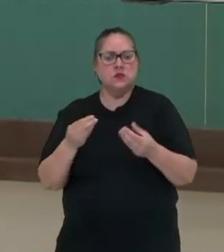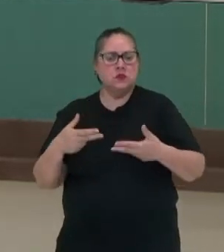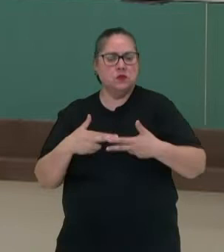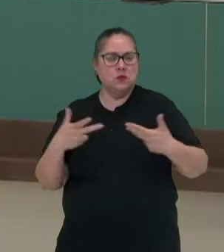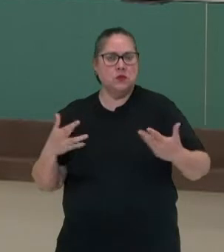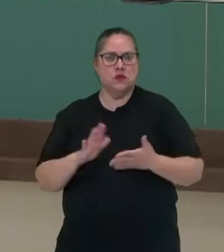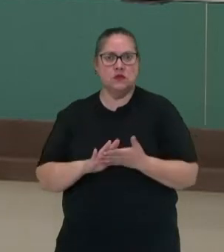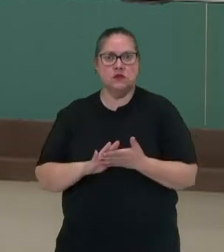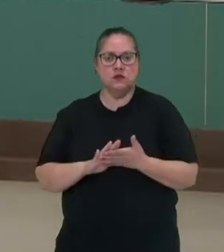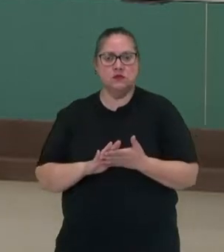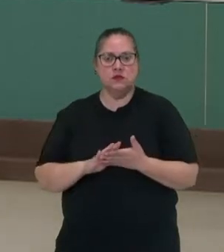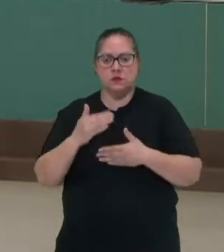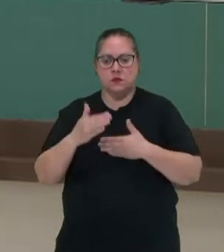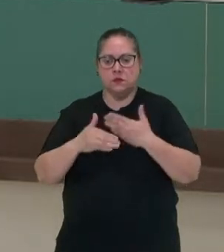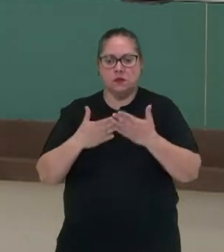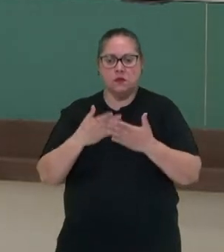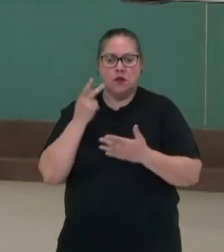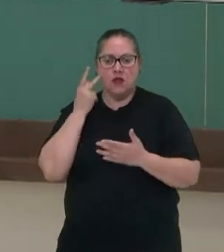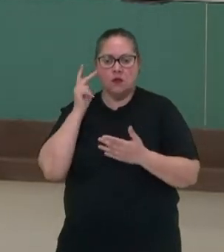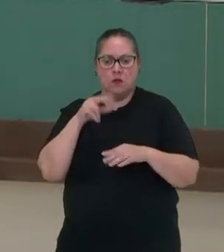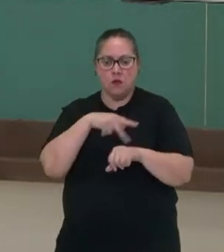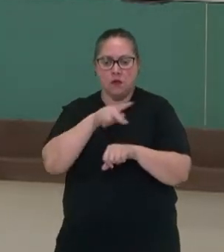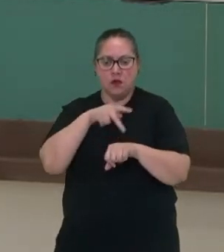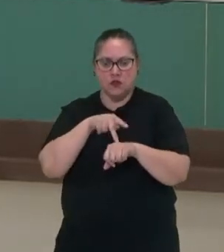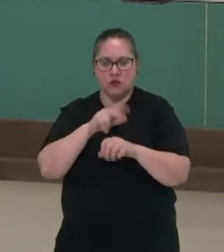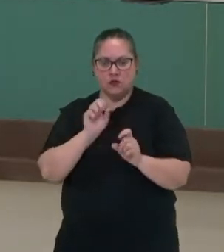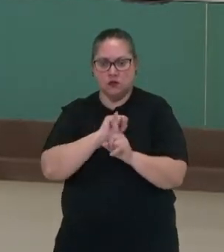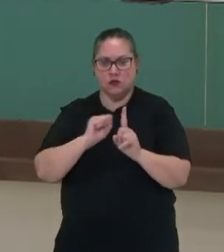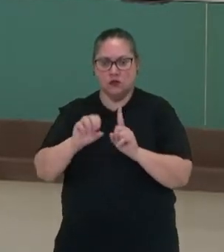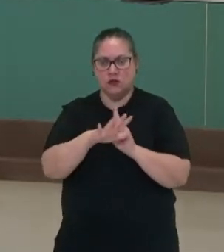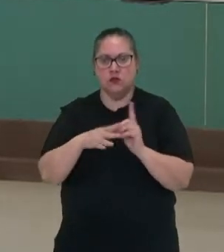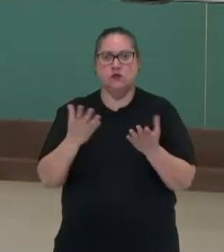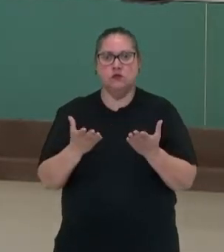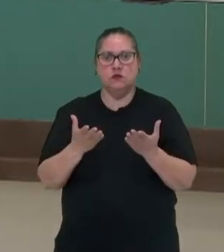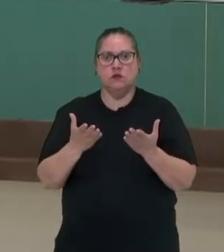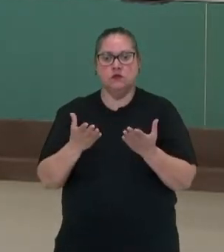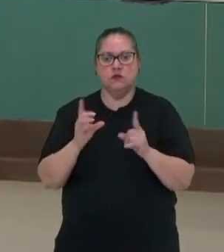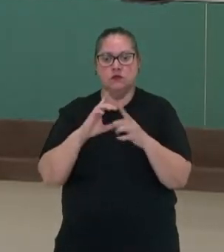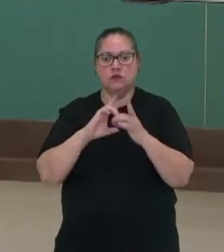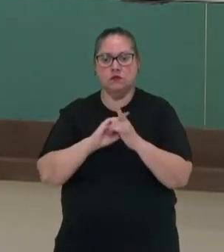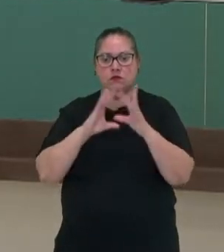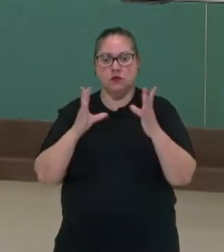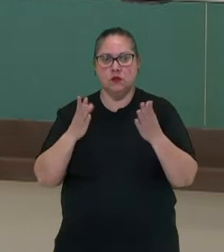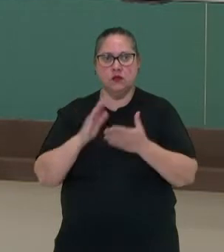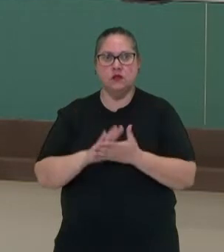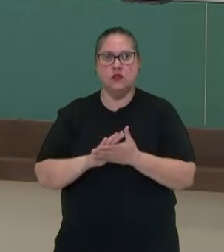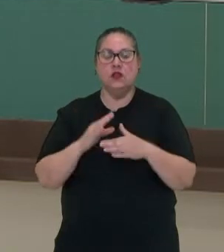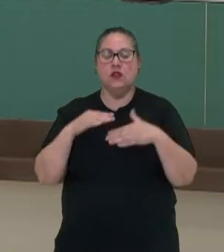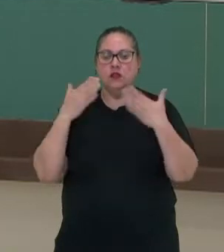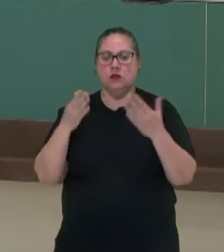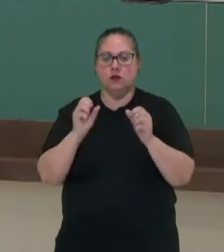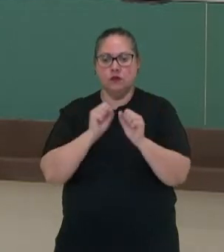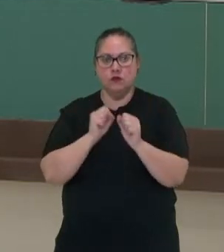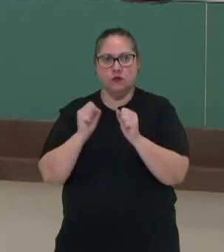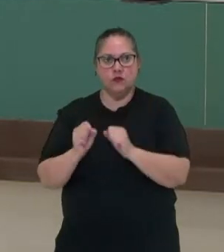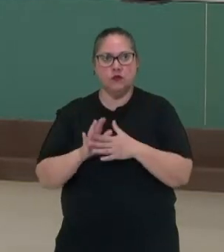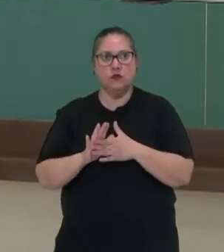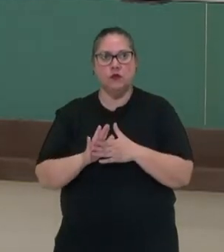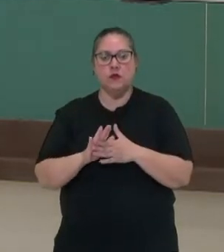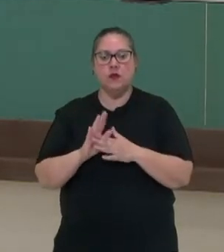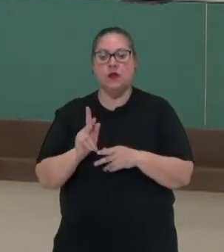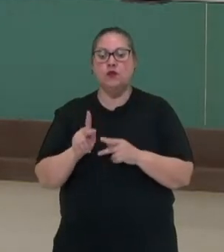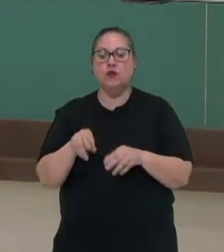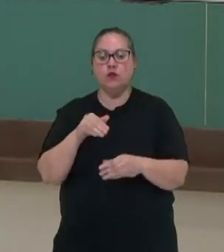de preceitos para que um país ou uma sociedade seja considerada democrática. E então o poder é exercido